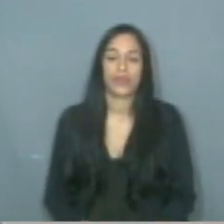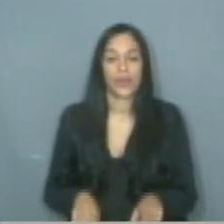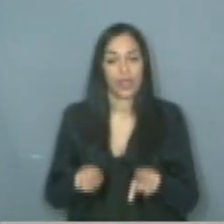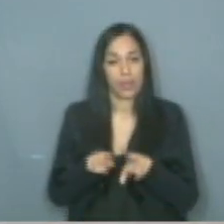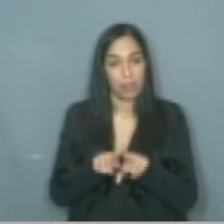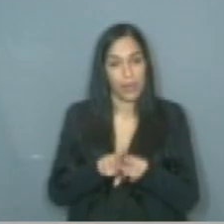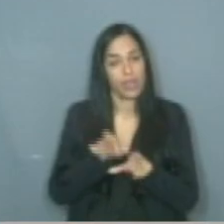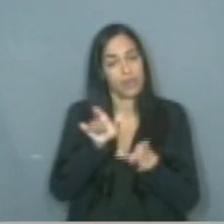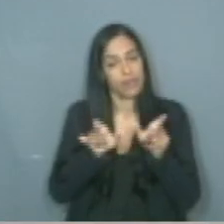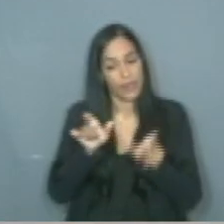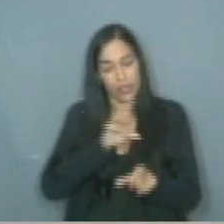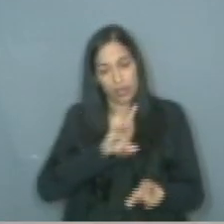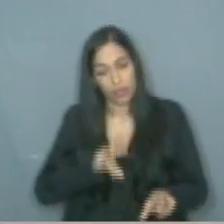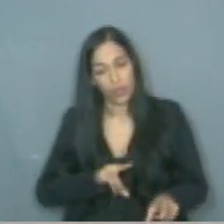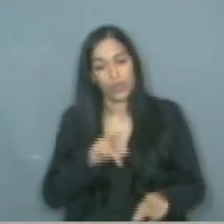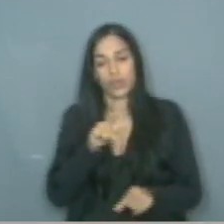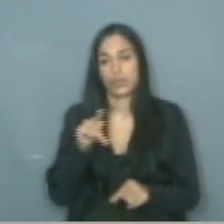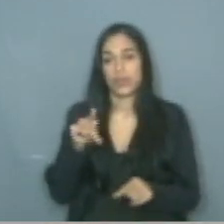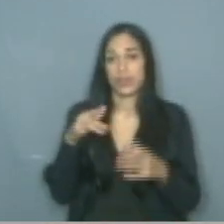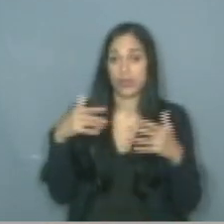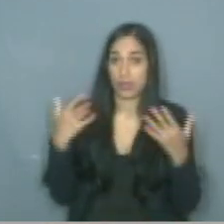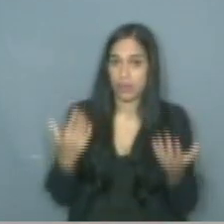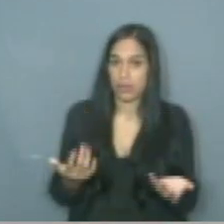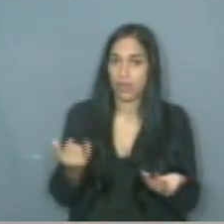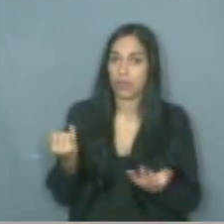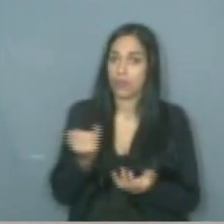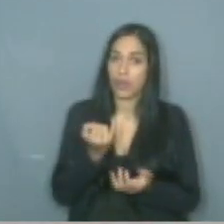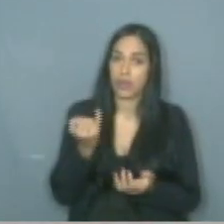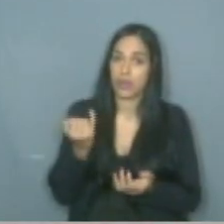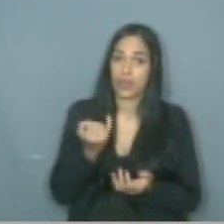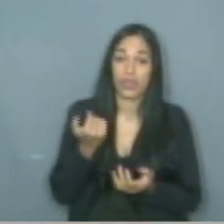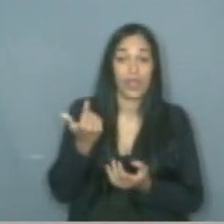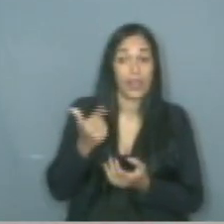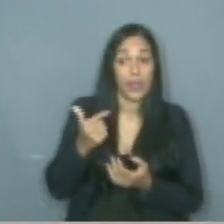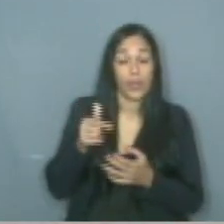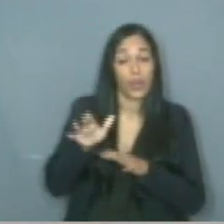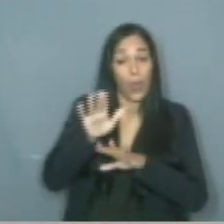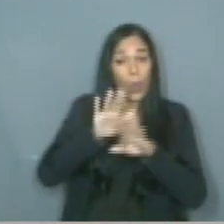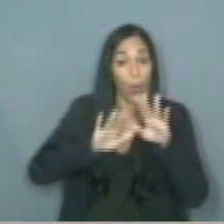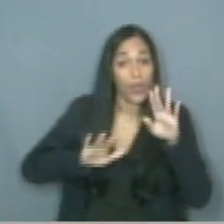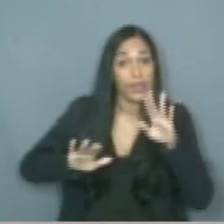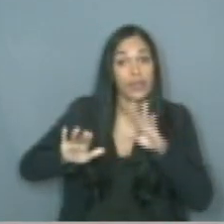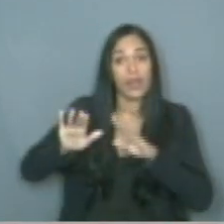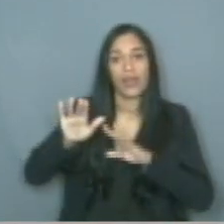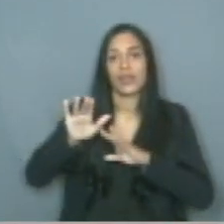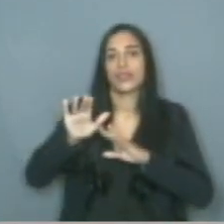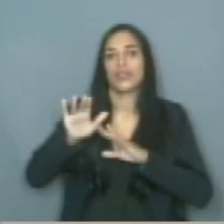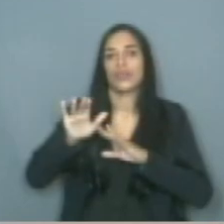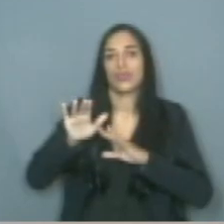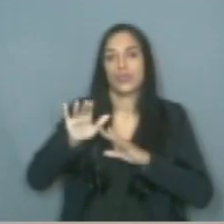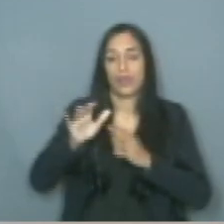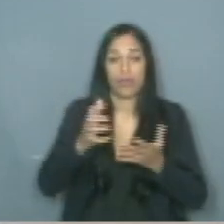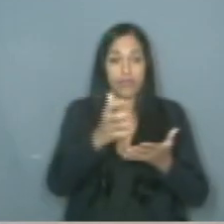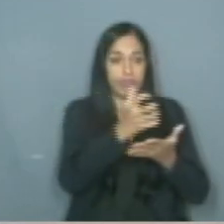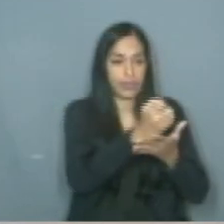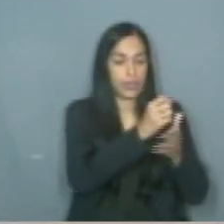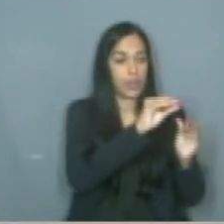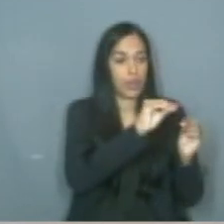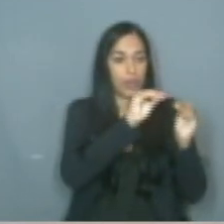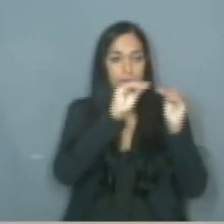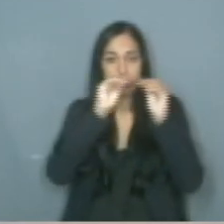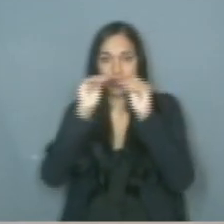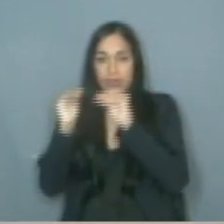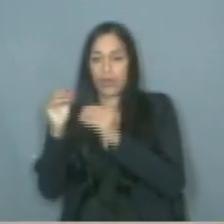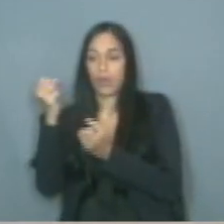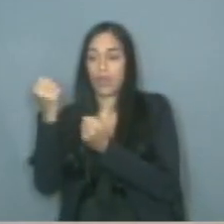presidente e vereadores, de um fato muito importante, é que não há o cuidado, o zelo ao rebocar esses veículos